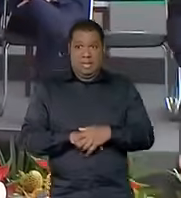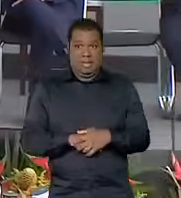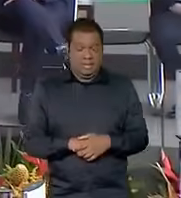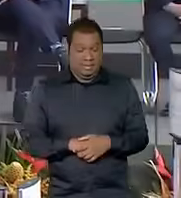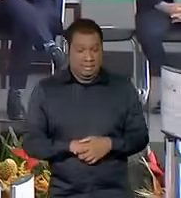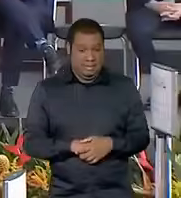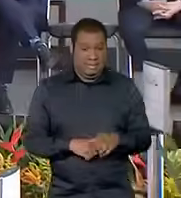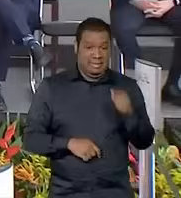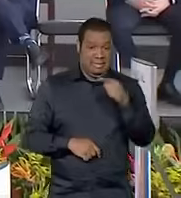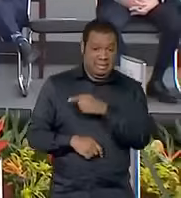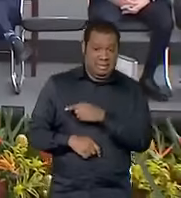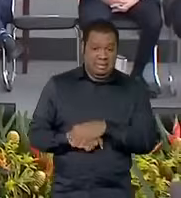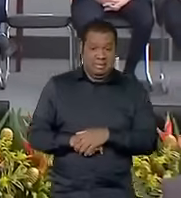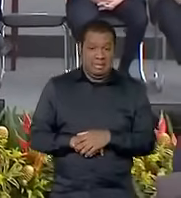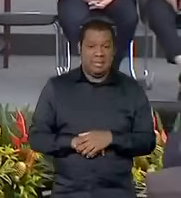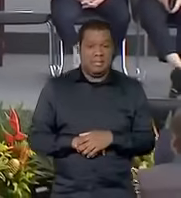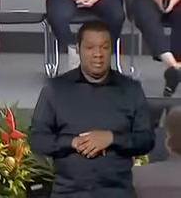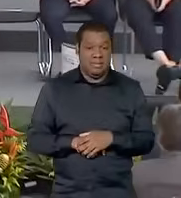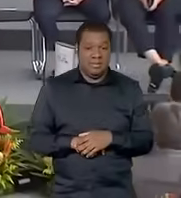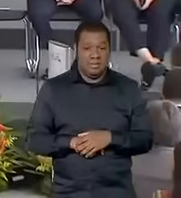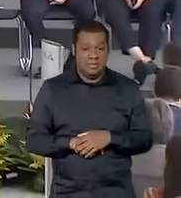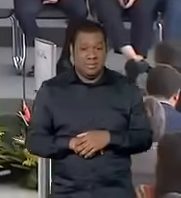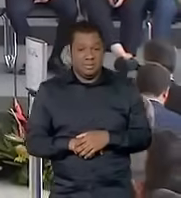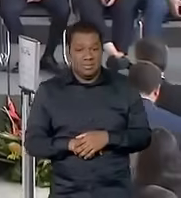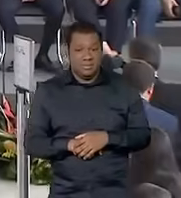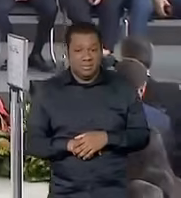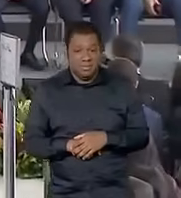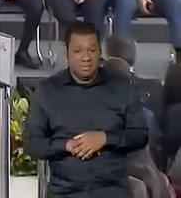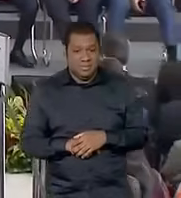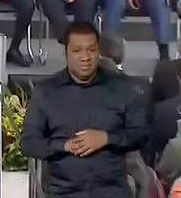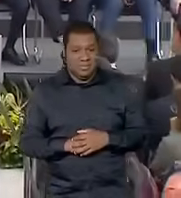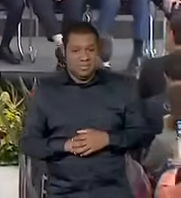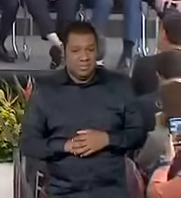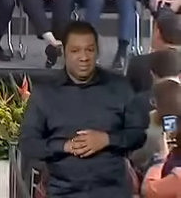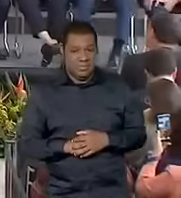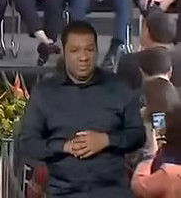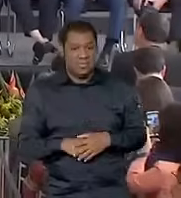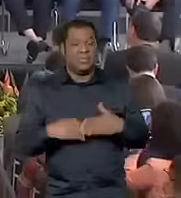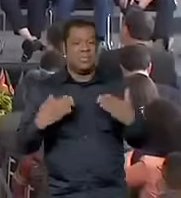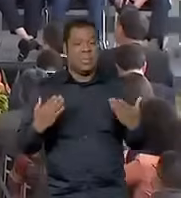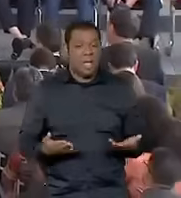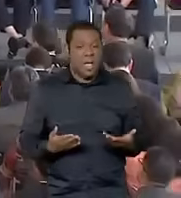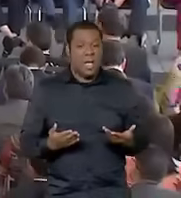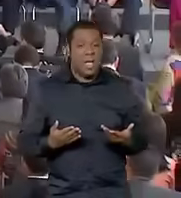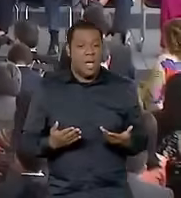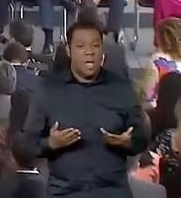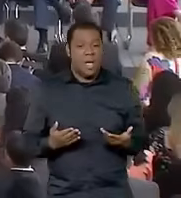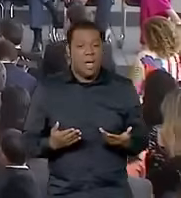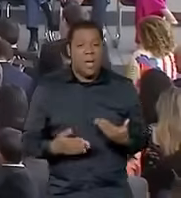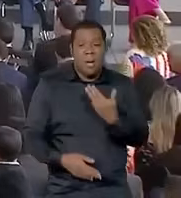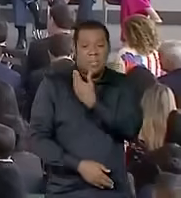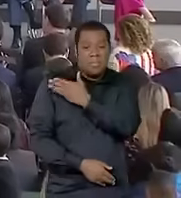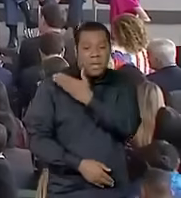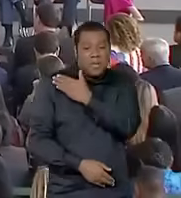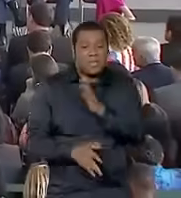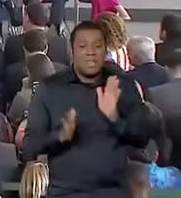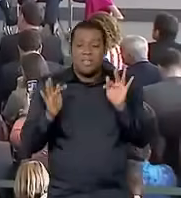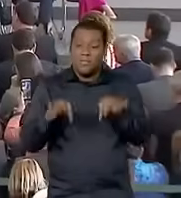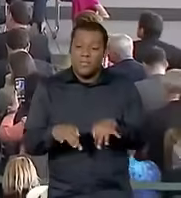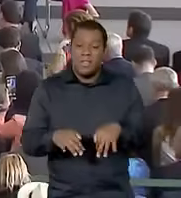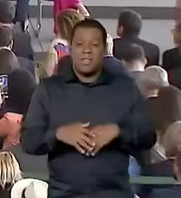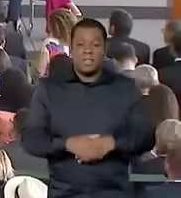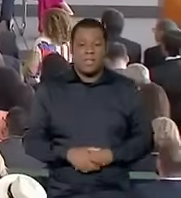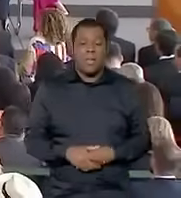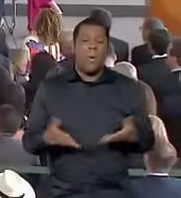sabe lidar com dinheiro. Quem sabe lidar com dinheiro é rico. Então nós vencemos esse preconceito e você não sabe já